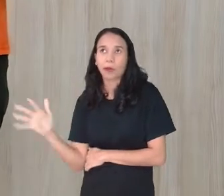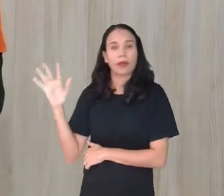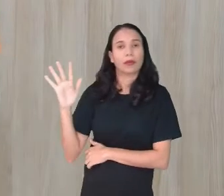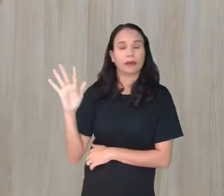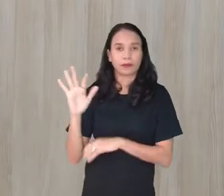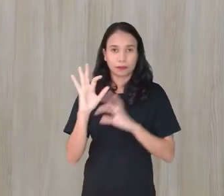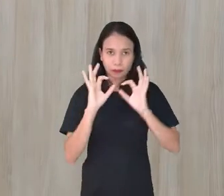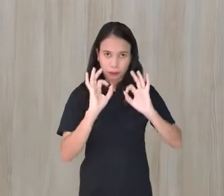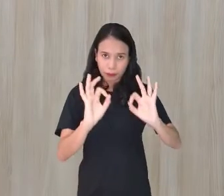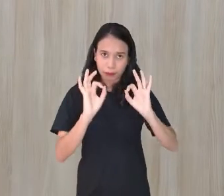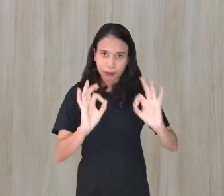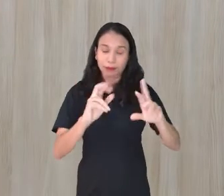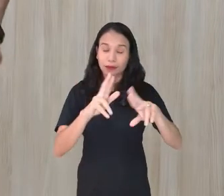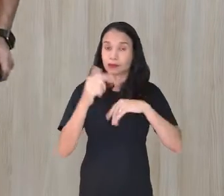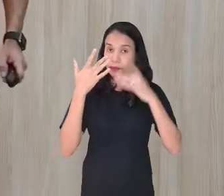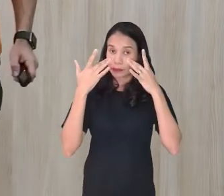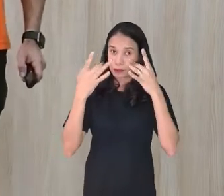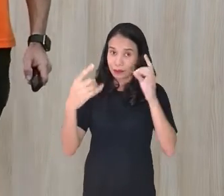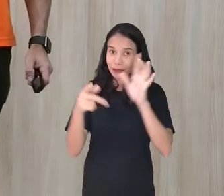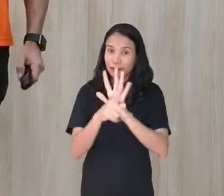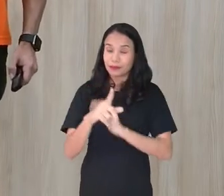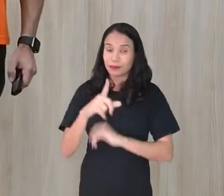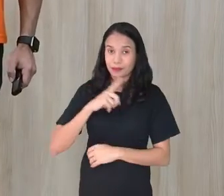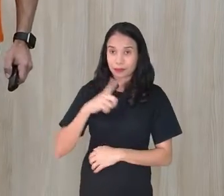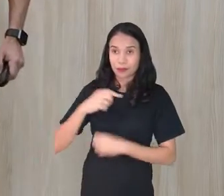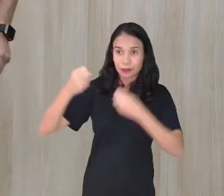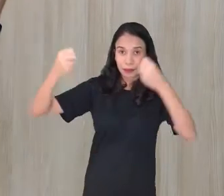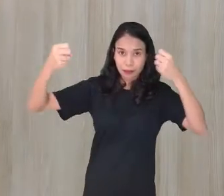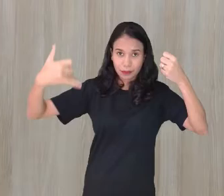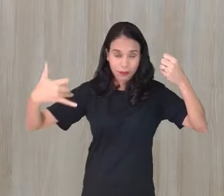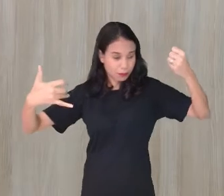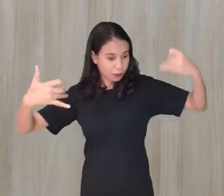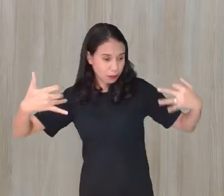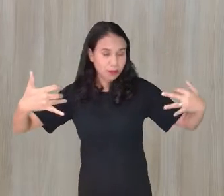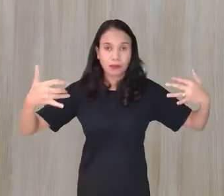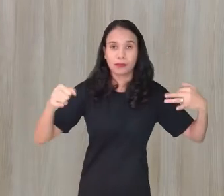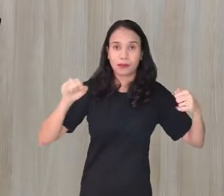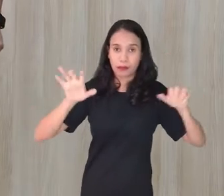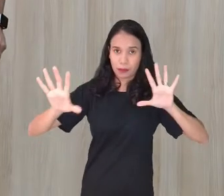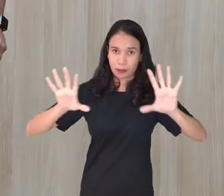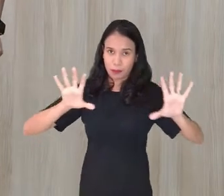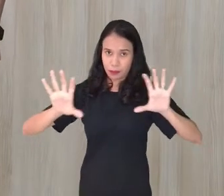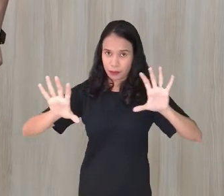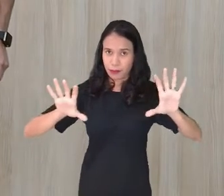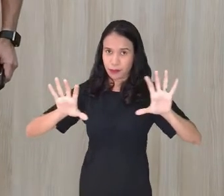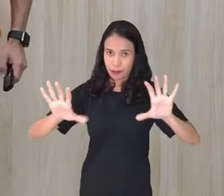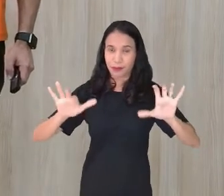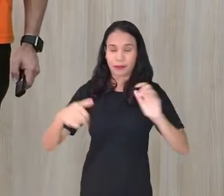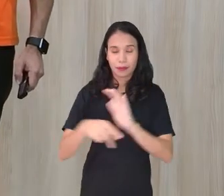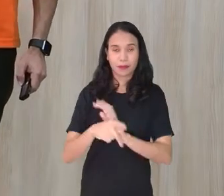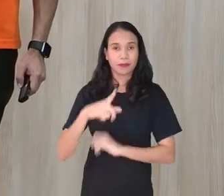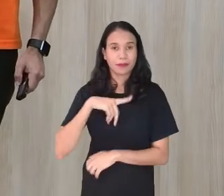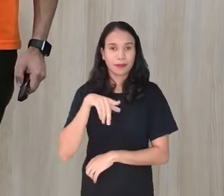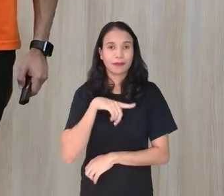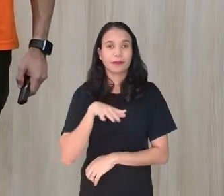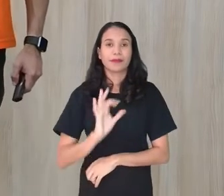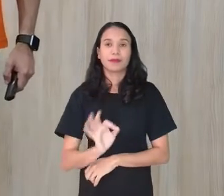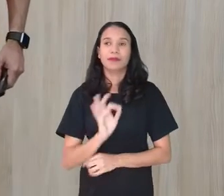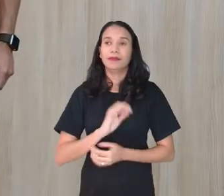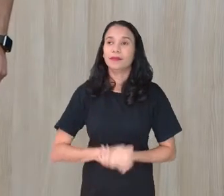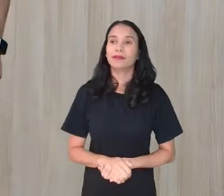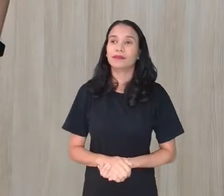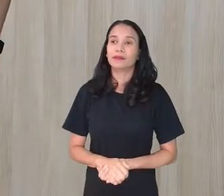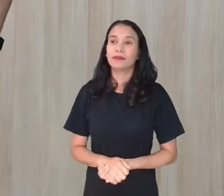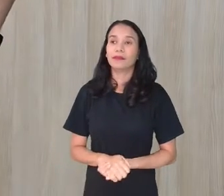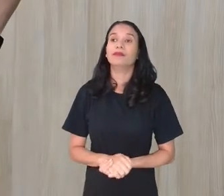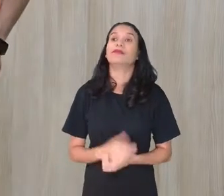diante. Belezinha? Então, fica atento aí nessa definição de frações próprias e também de frações impróprias,